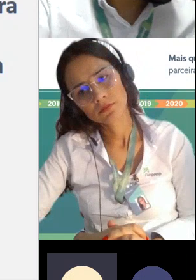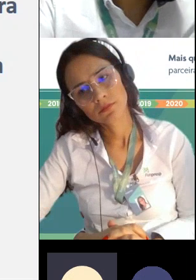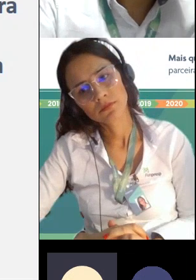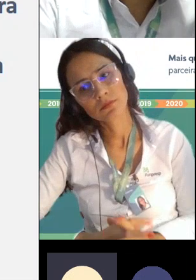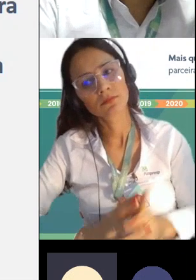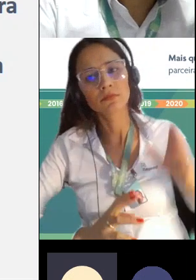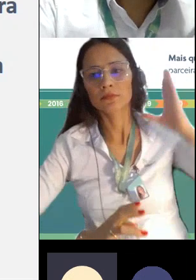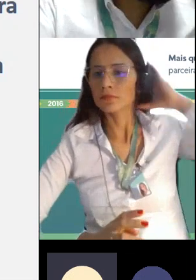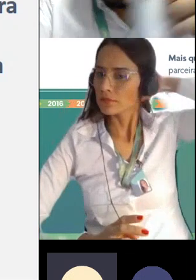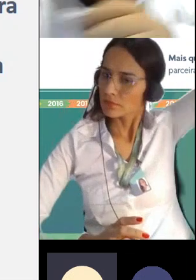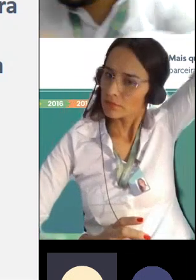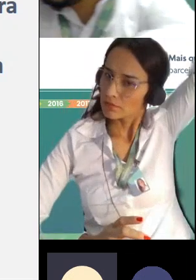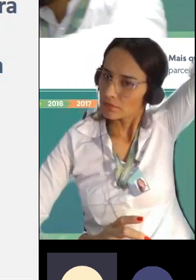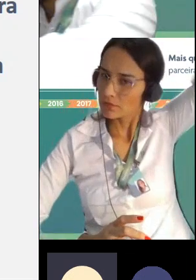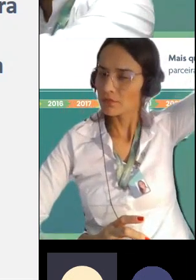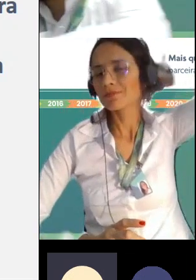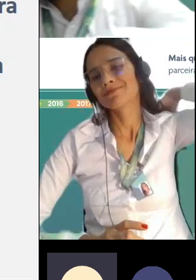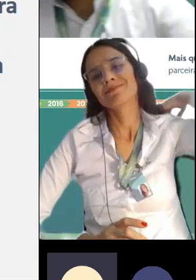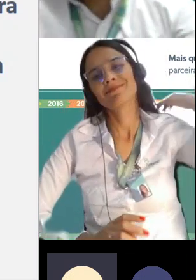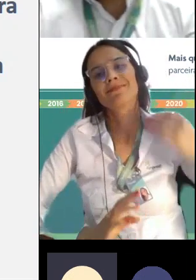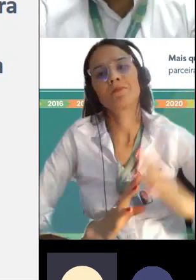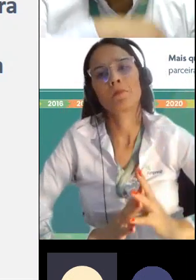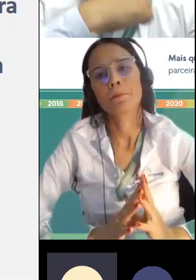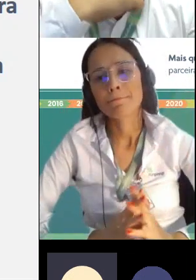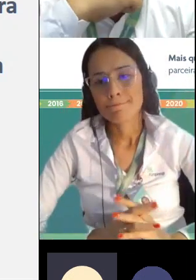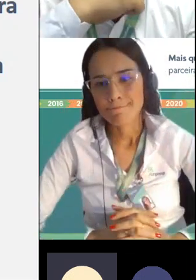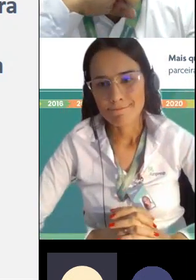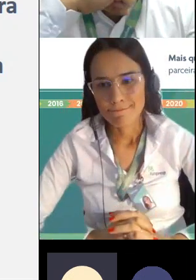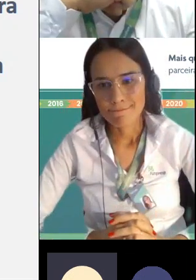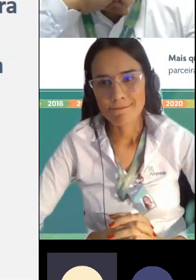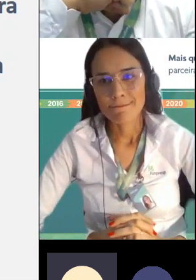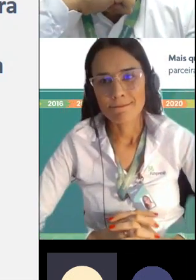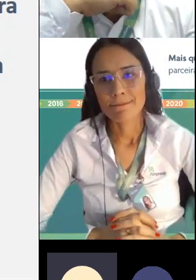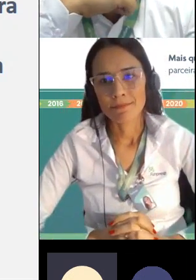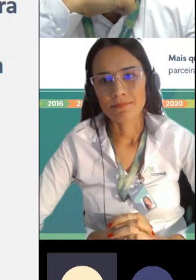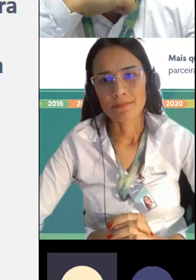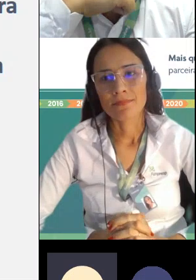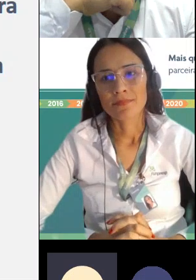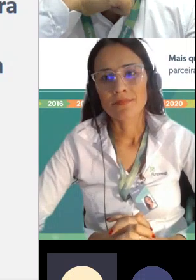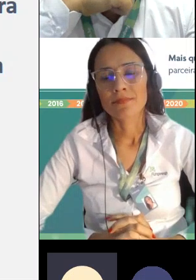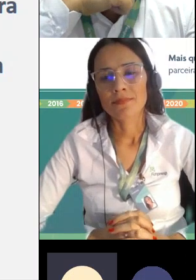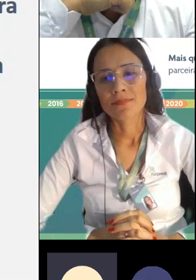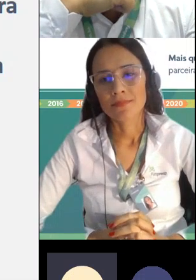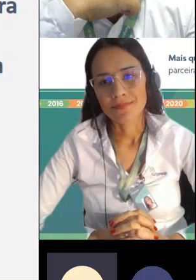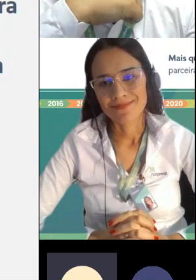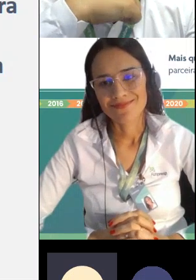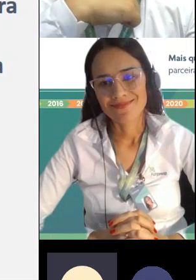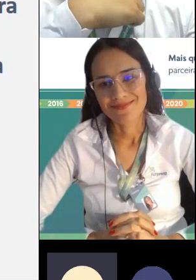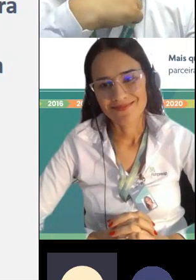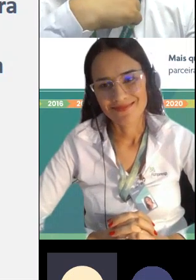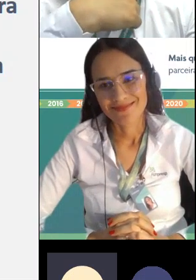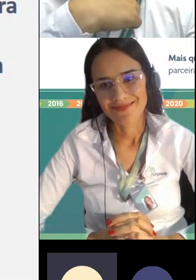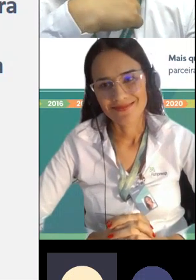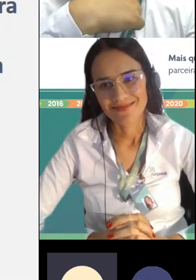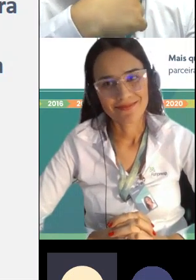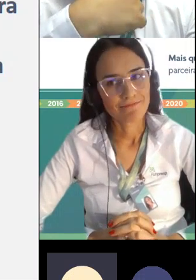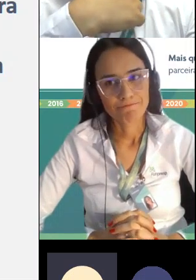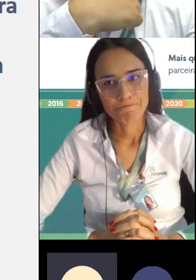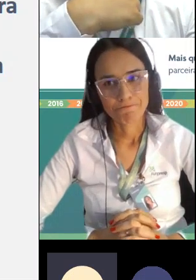Mas 80% das 80 maiores contribuições, alguma coisa assim, não existe mais